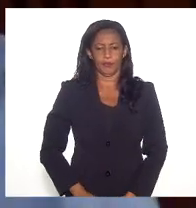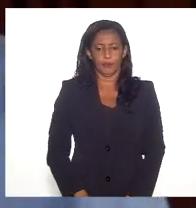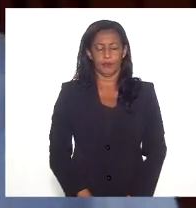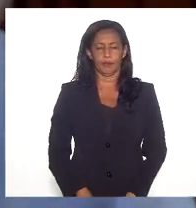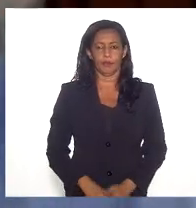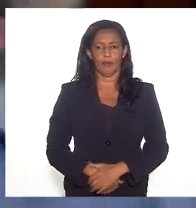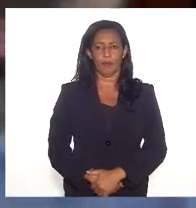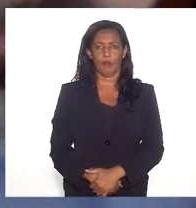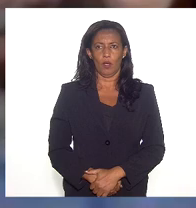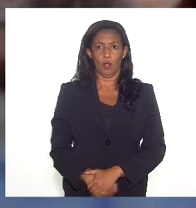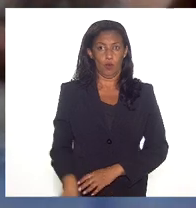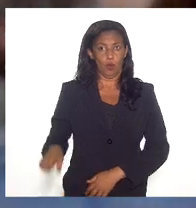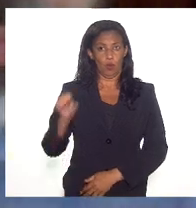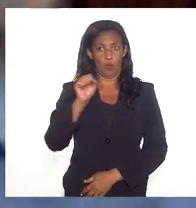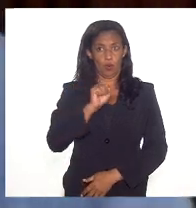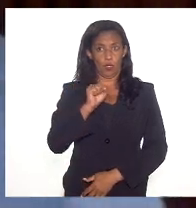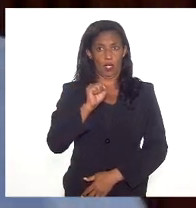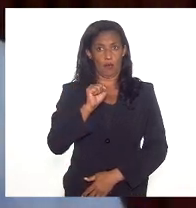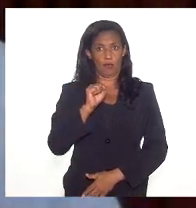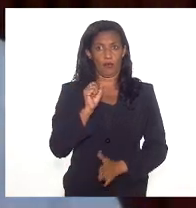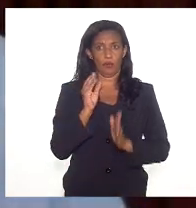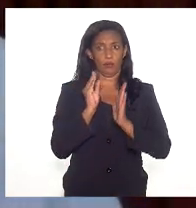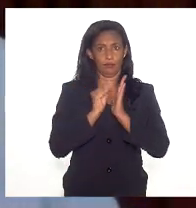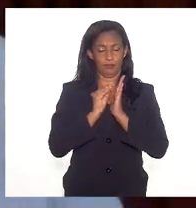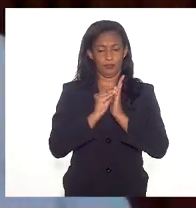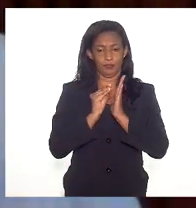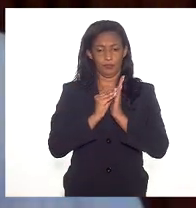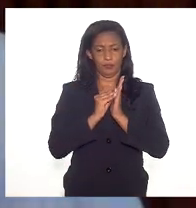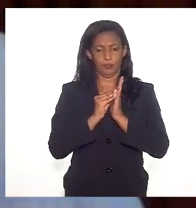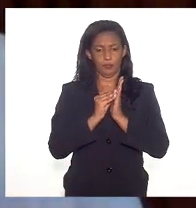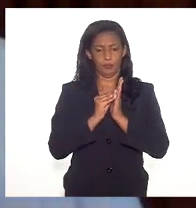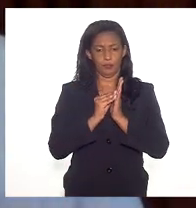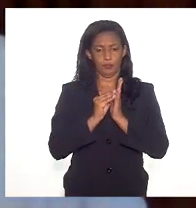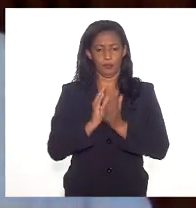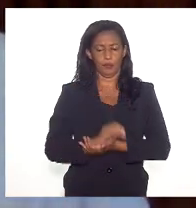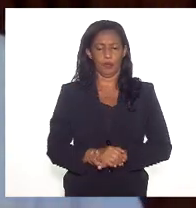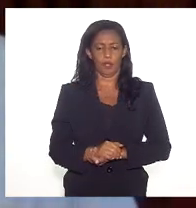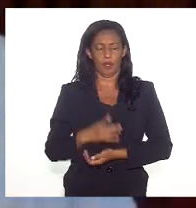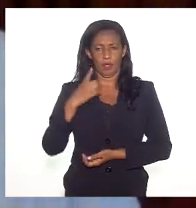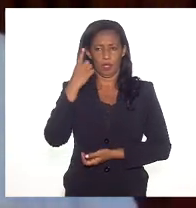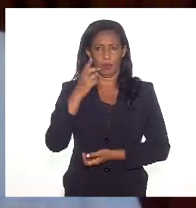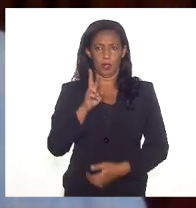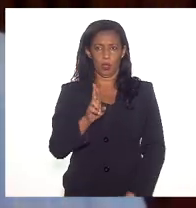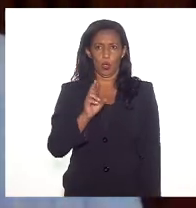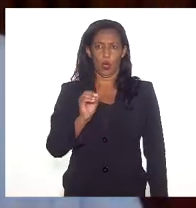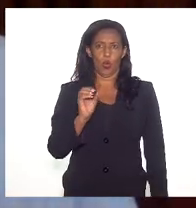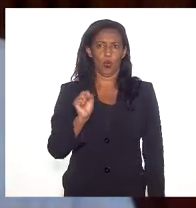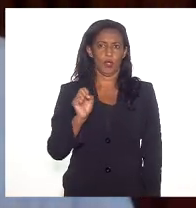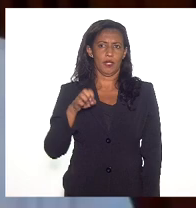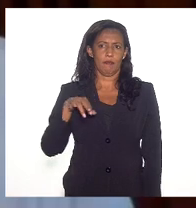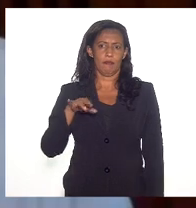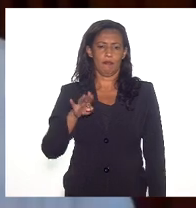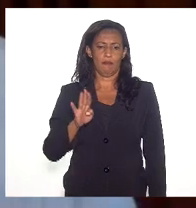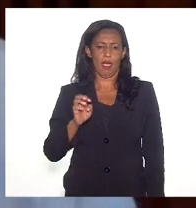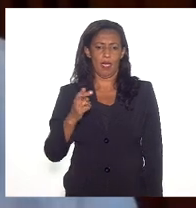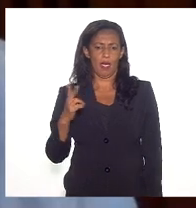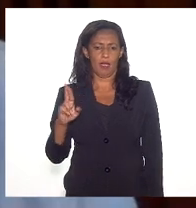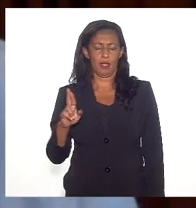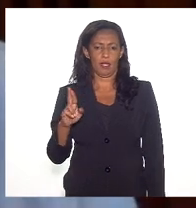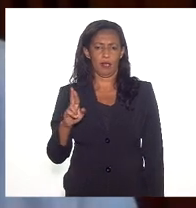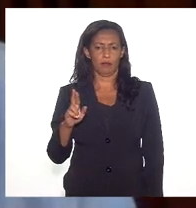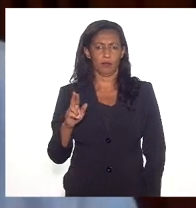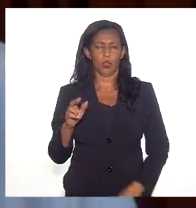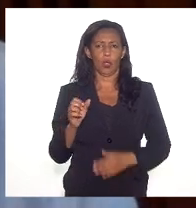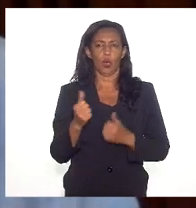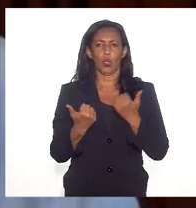Oitavo da pauta, relator deputado Rosenberg Reis, projeto de lei 3326, autoria do deputado